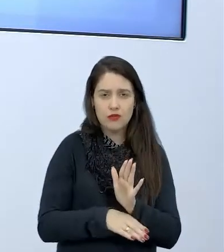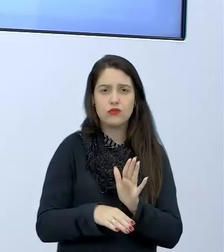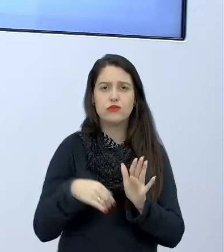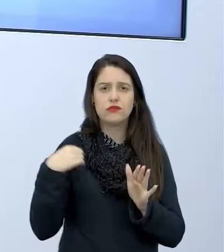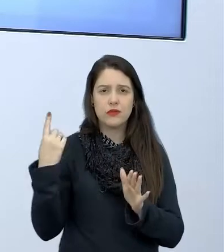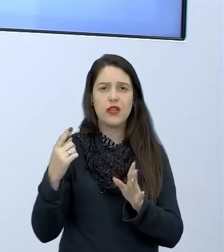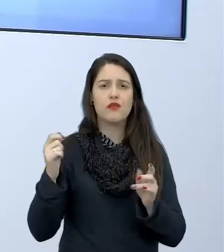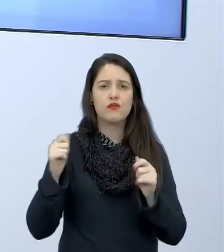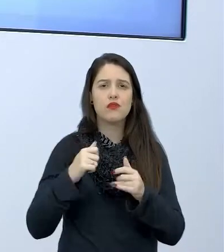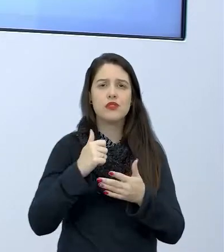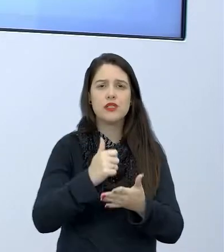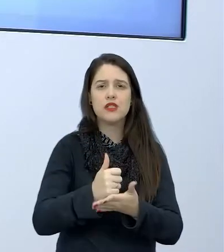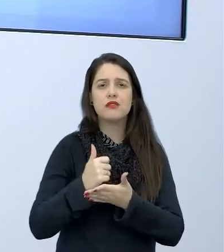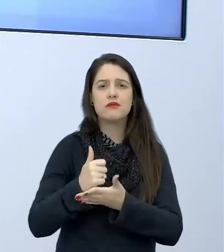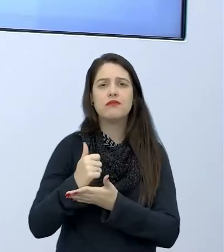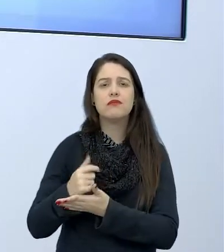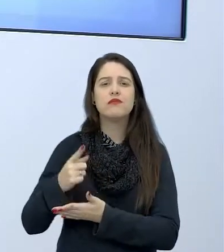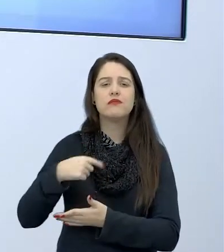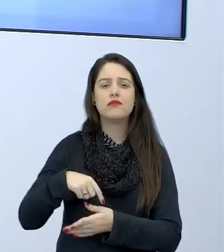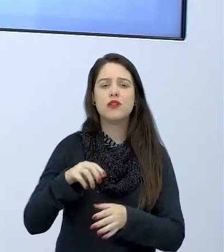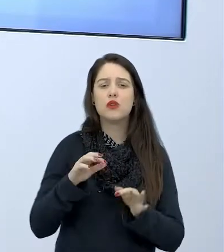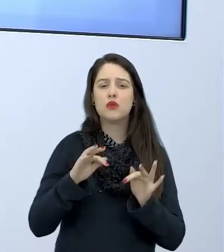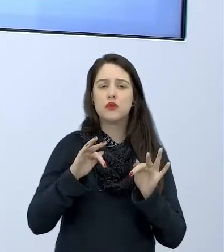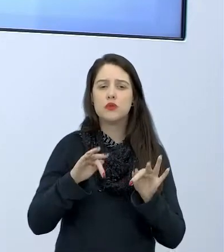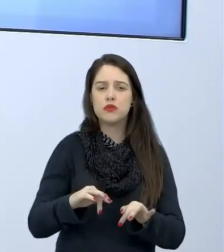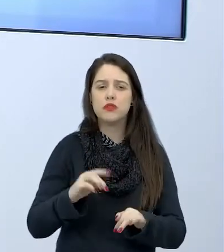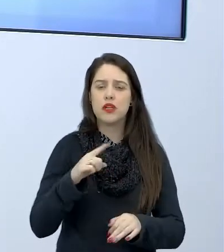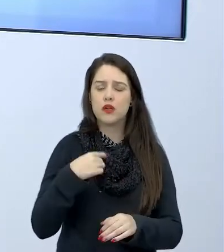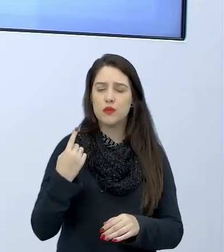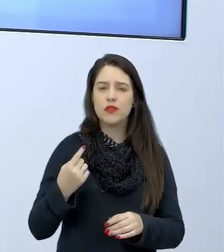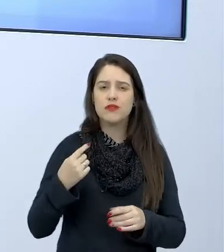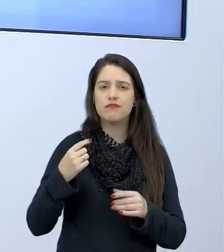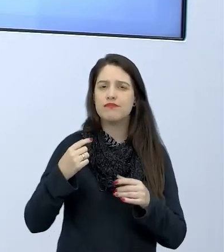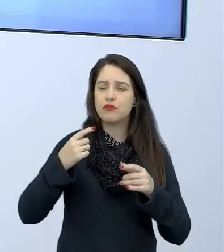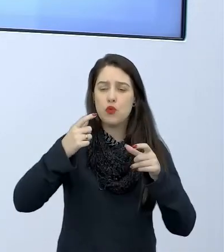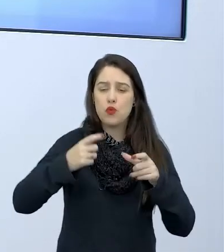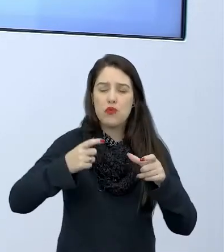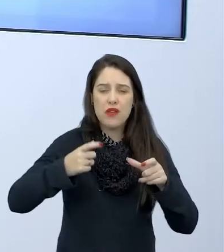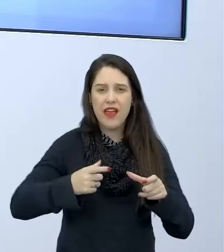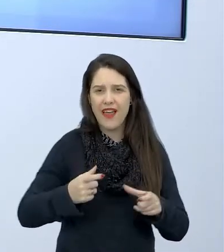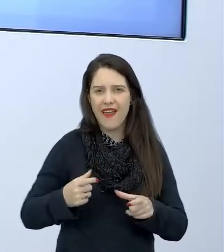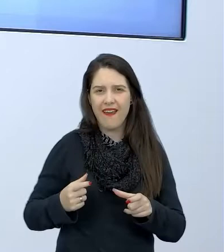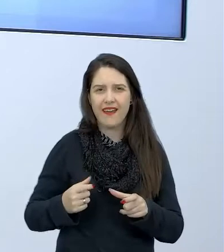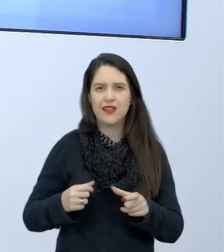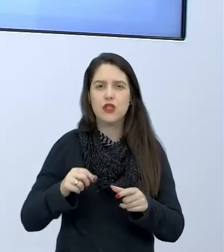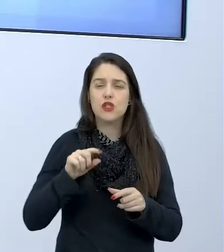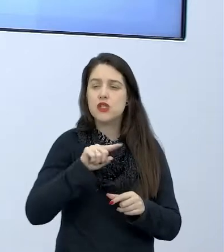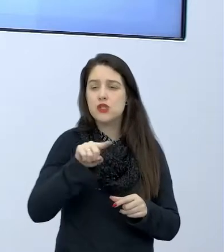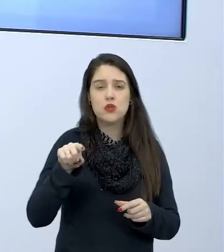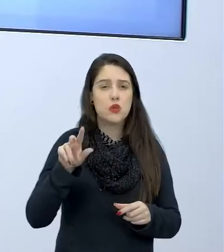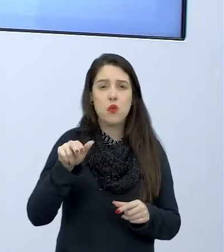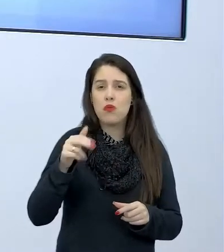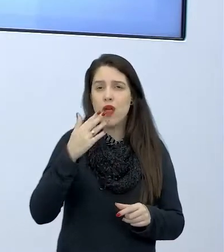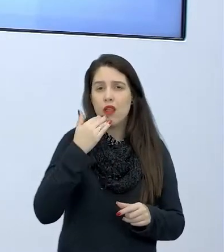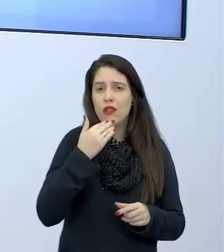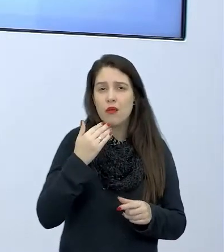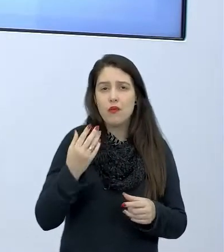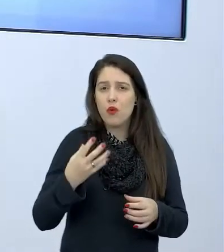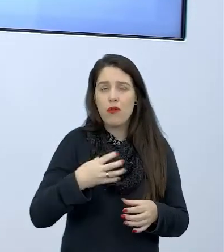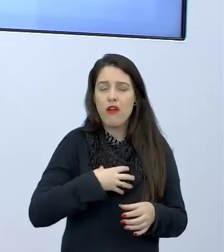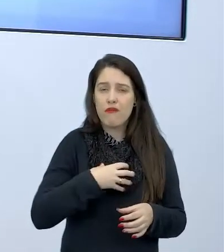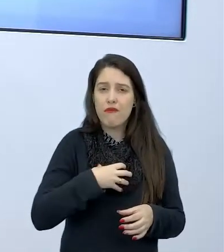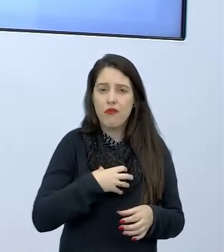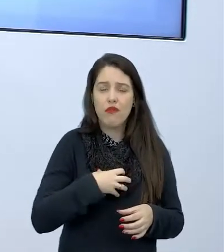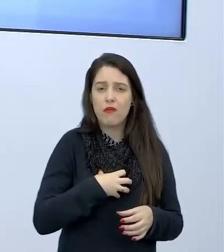você está justamente trazendo de volta as suas raízes, né? E eles usam o alimento como uma forma